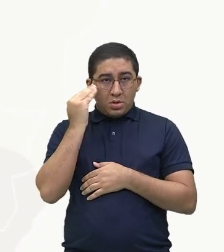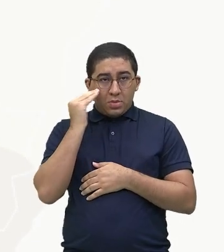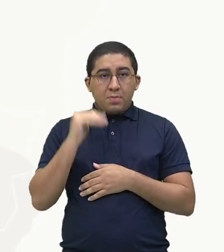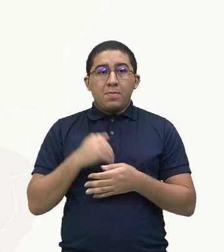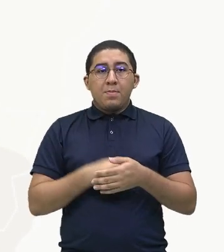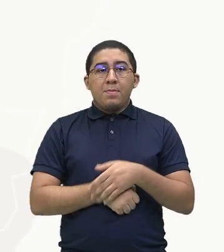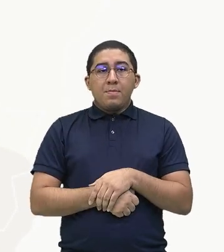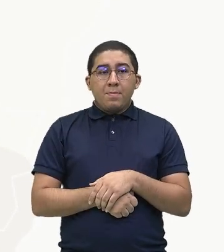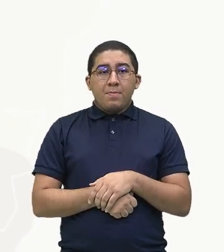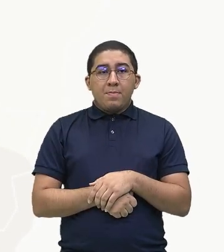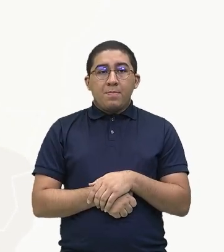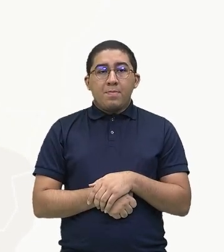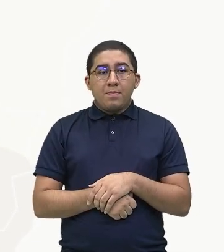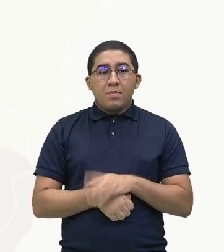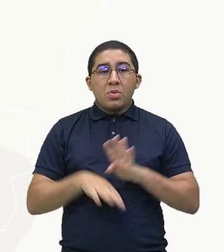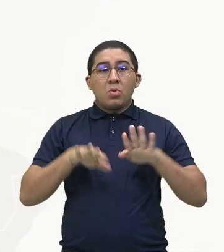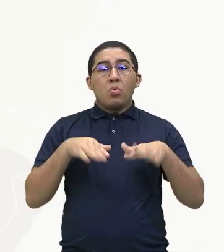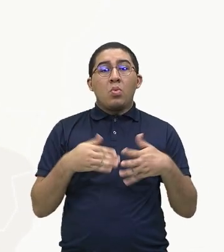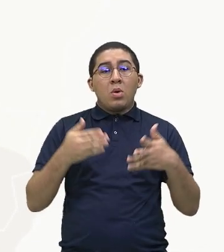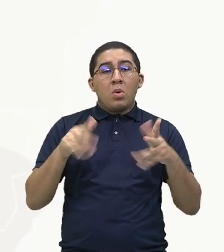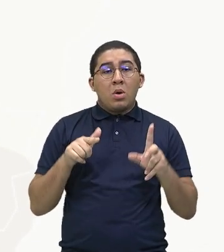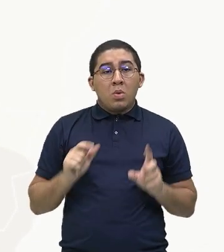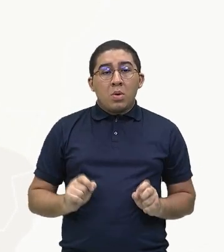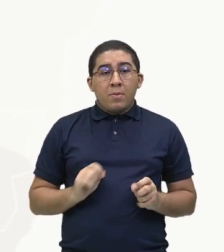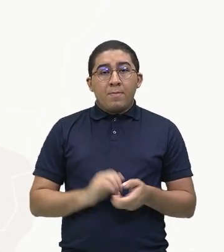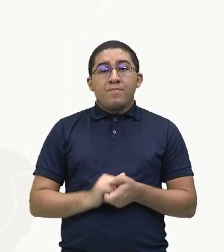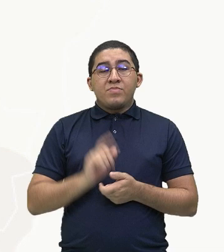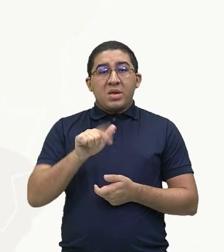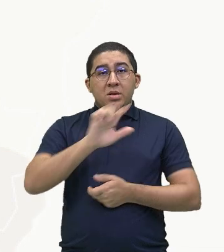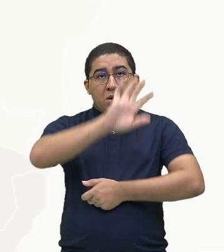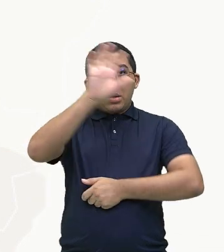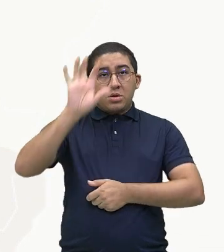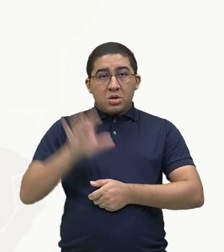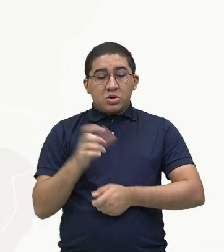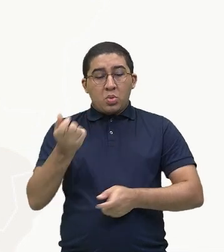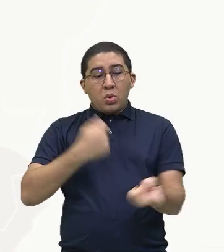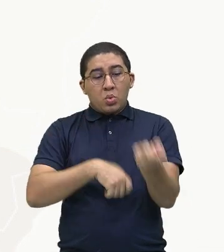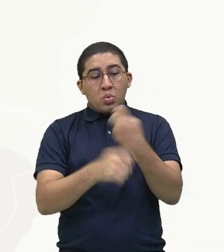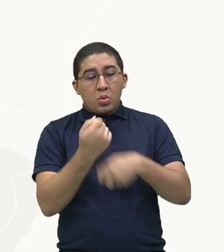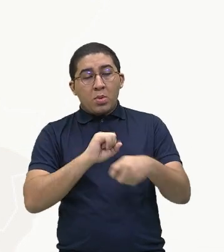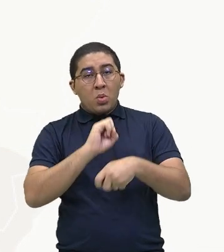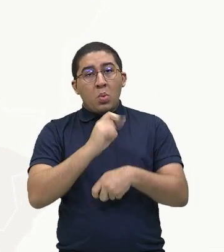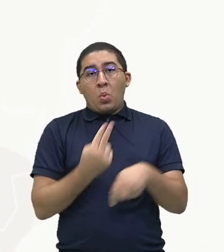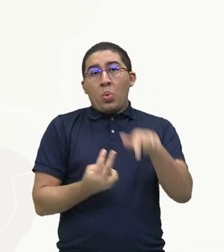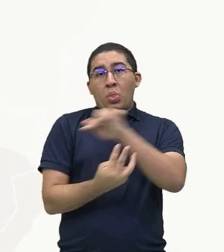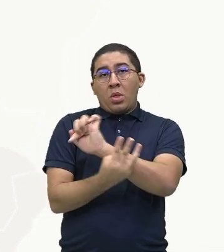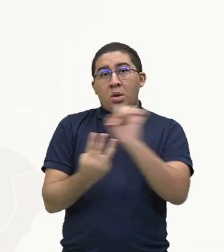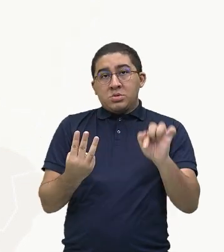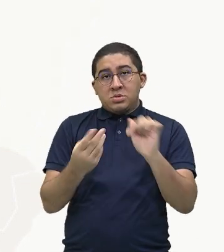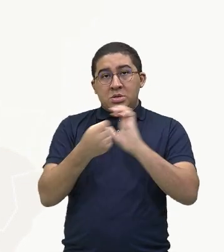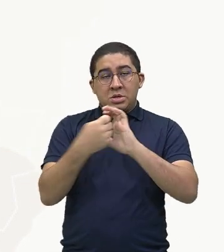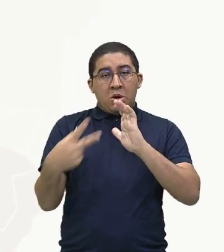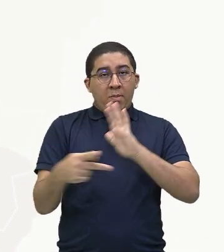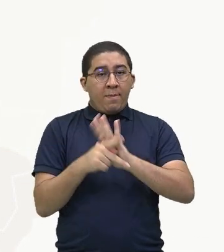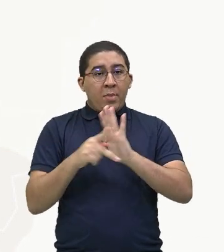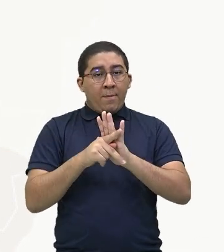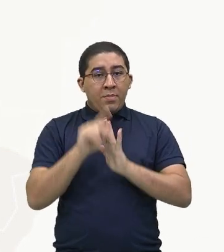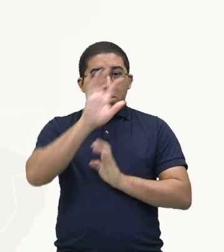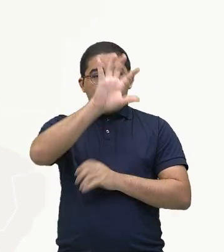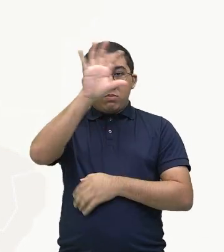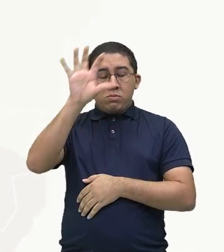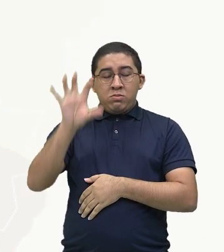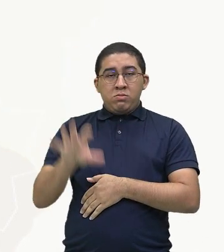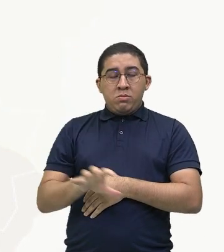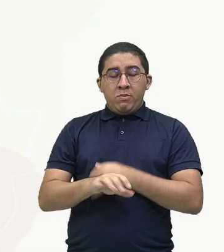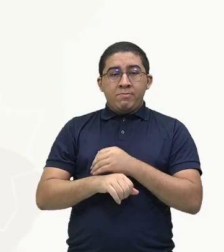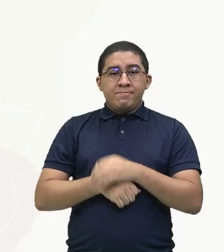né? Então, quais são essas 3 regiões geoeconômicas ou esses 3 complexos regionais? Olha, aqui na legenda